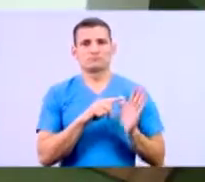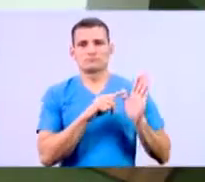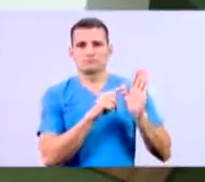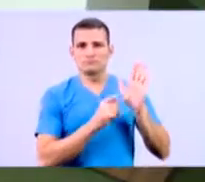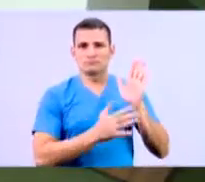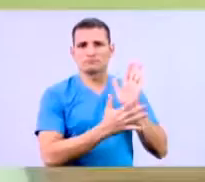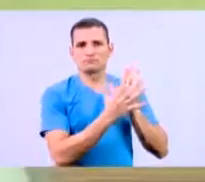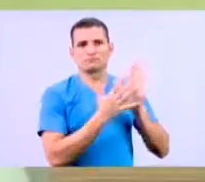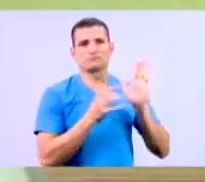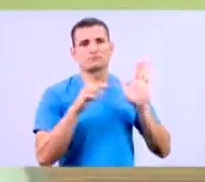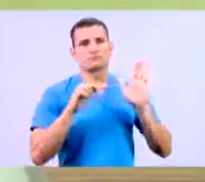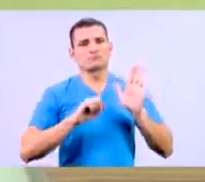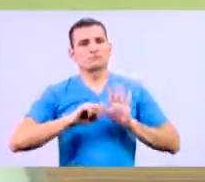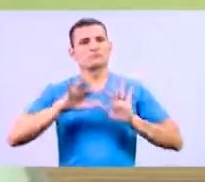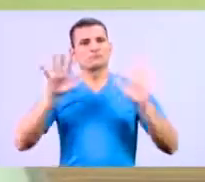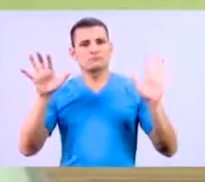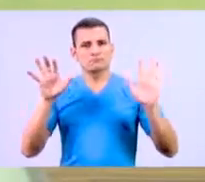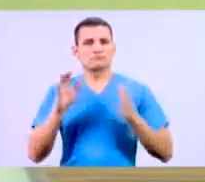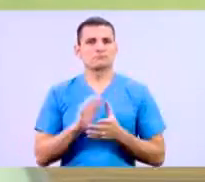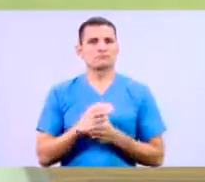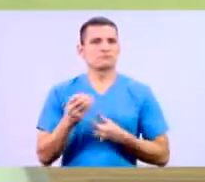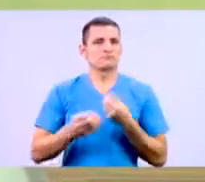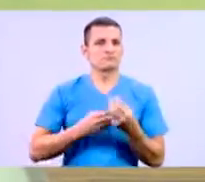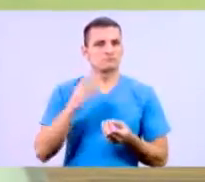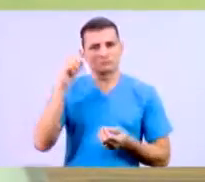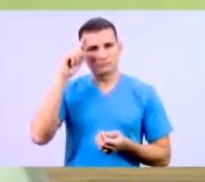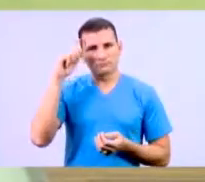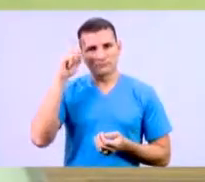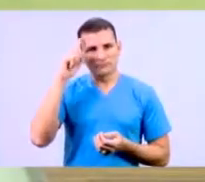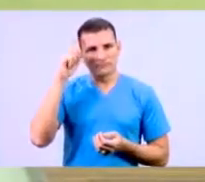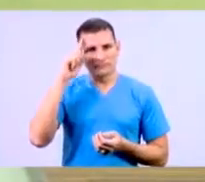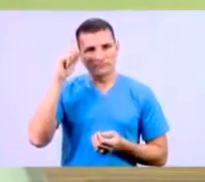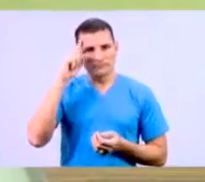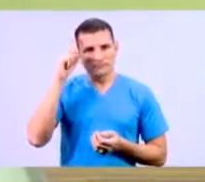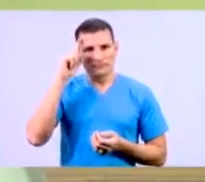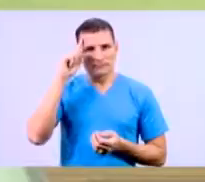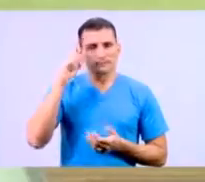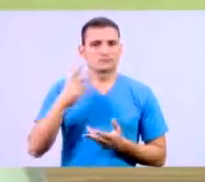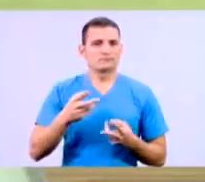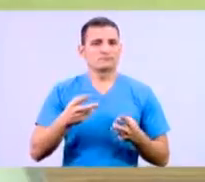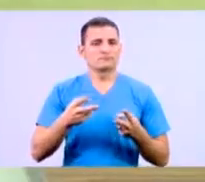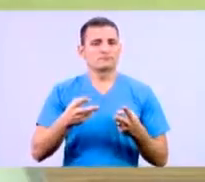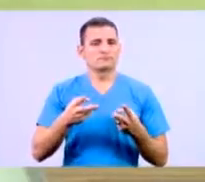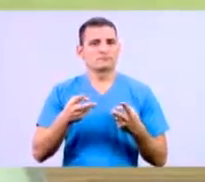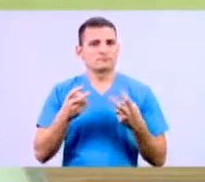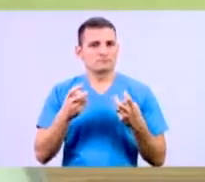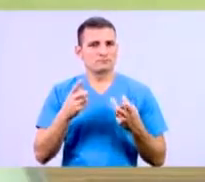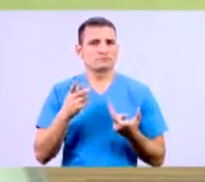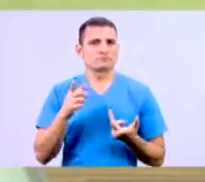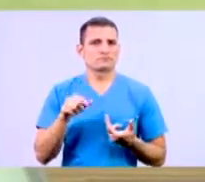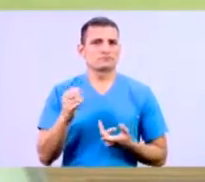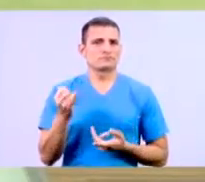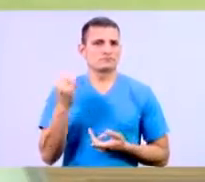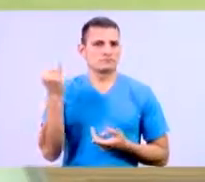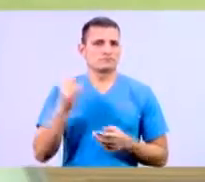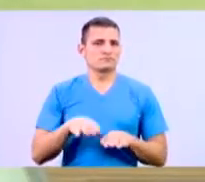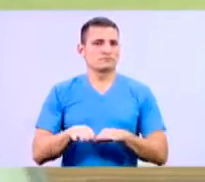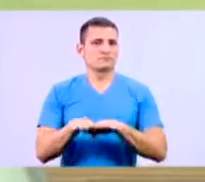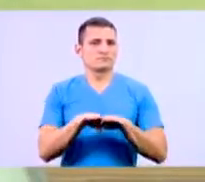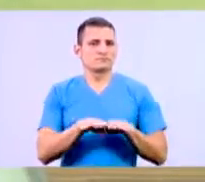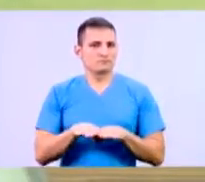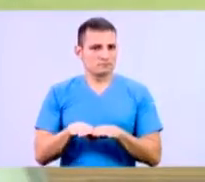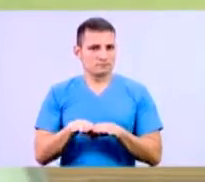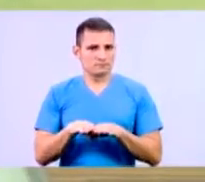né? Tarefas cotidianas, a gente percebe que são muito importantes os padrões,